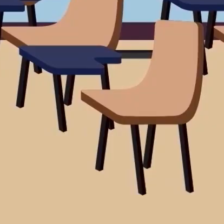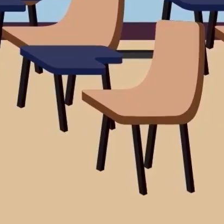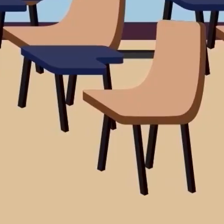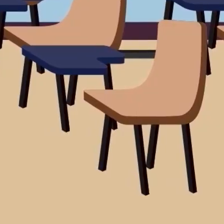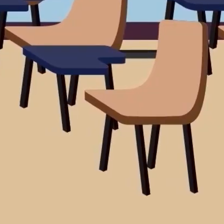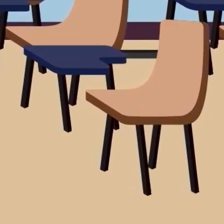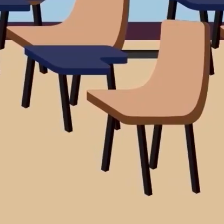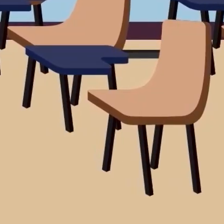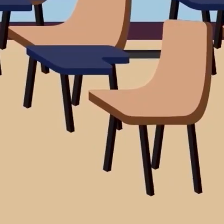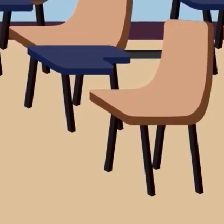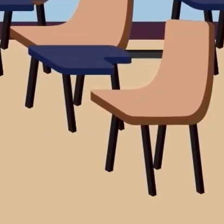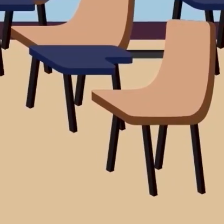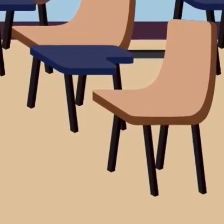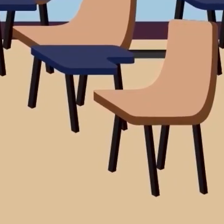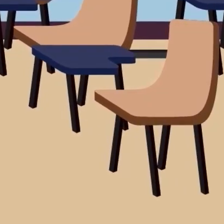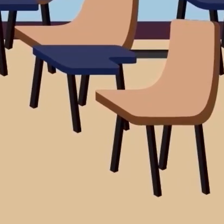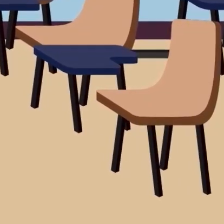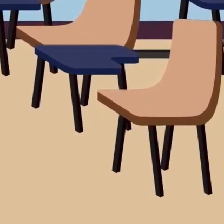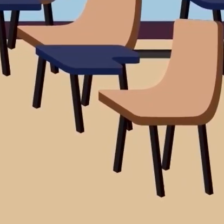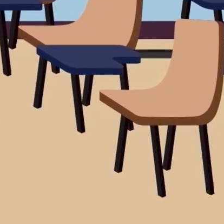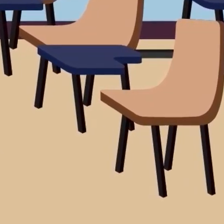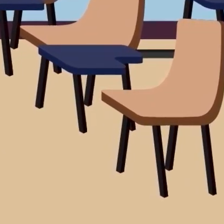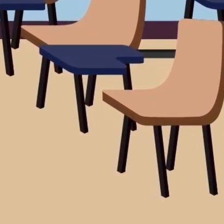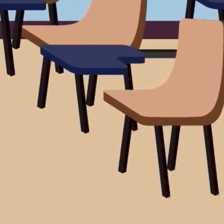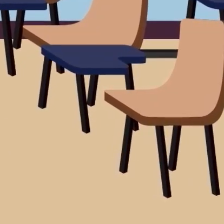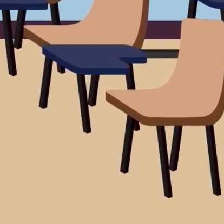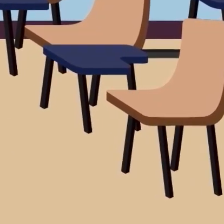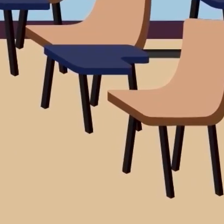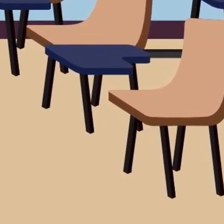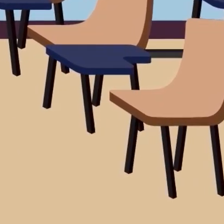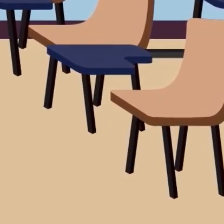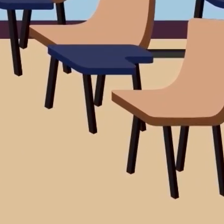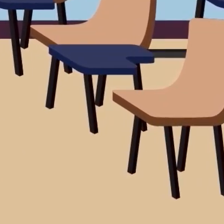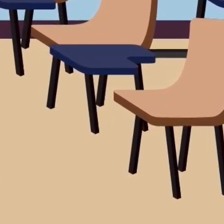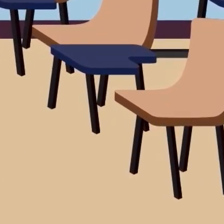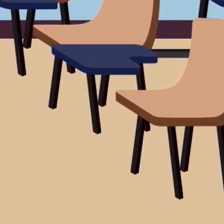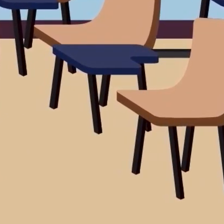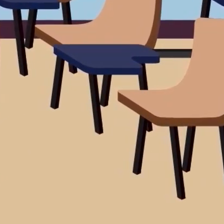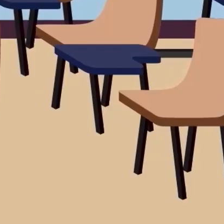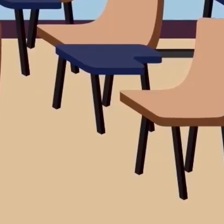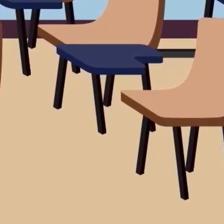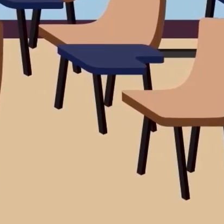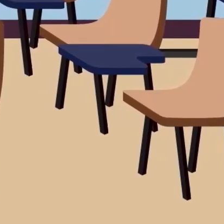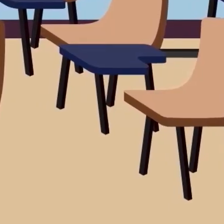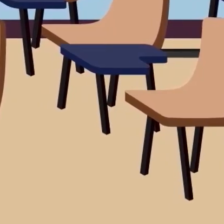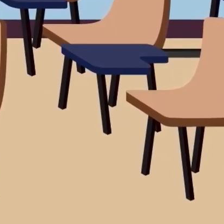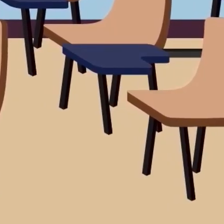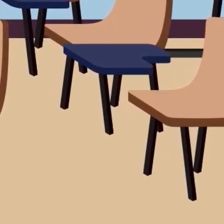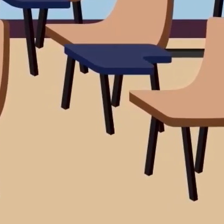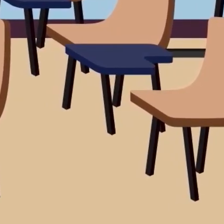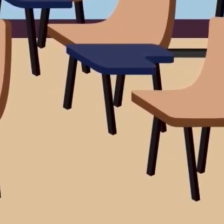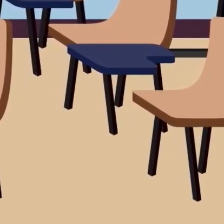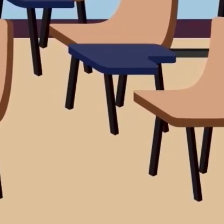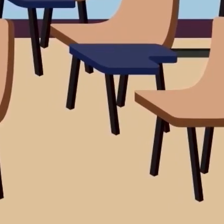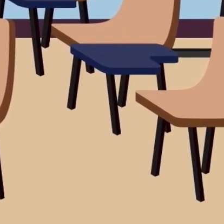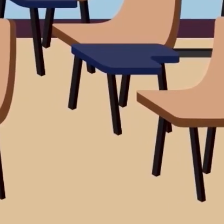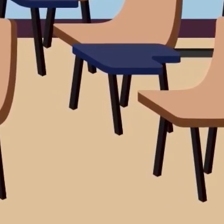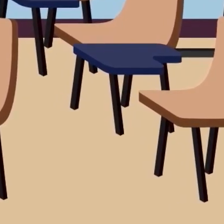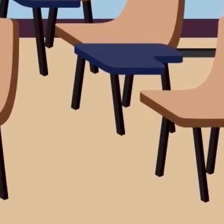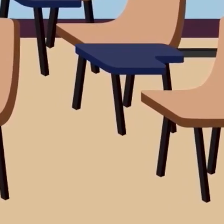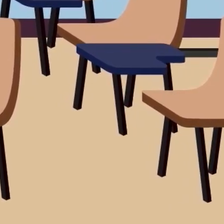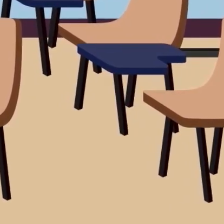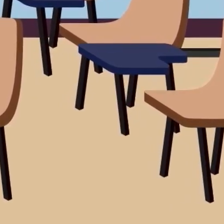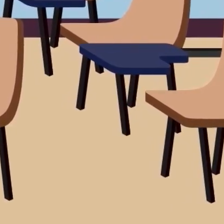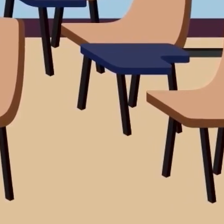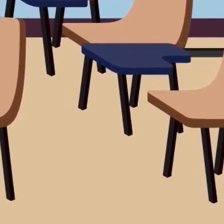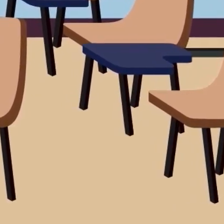and 2 books. How many pens do you have? I have 3 pens. Cool. Do